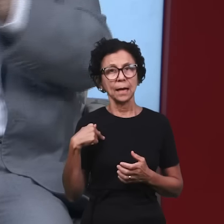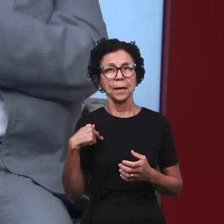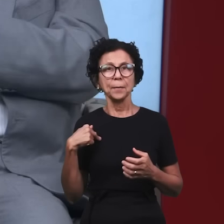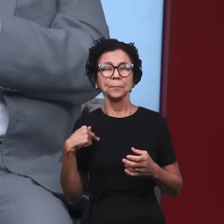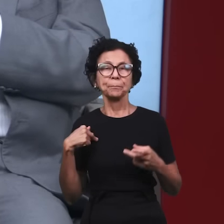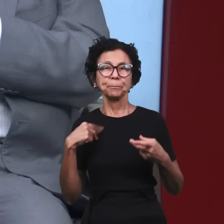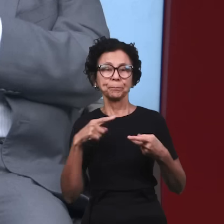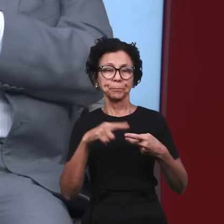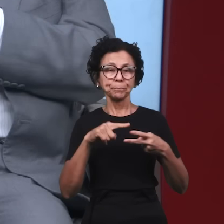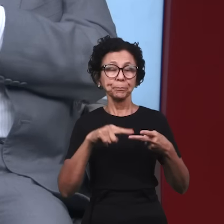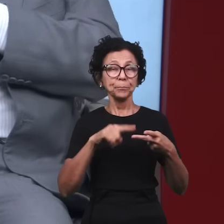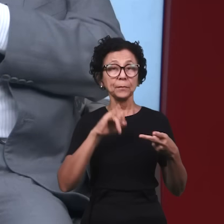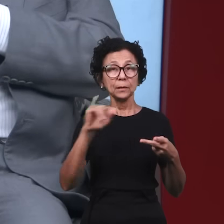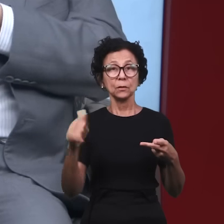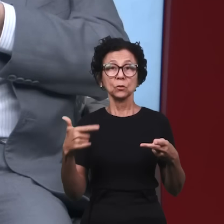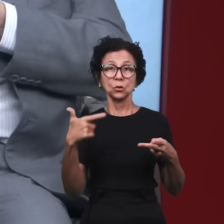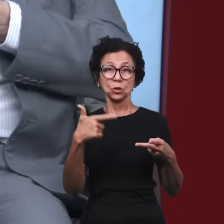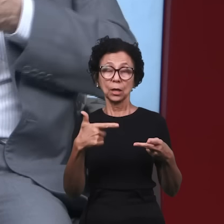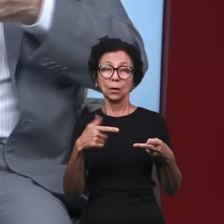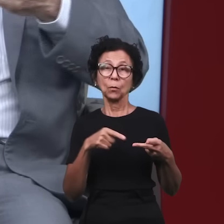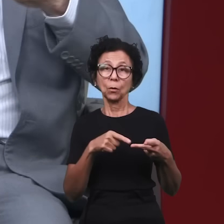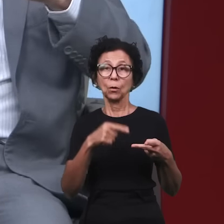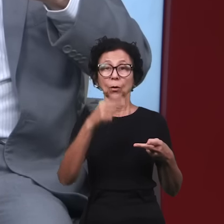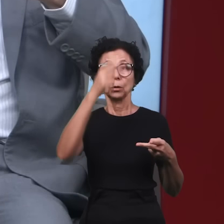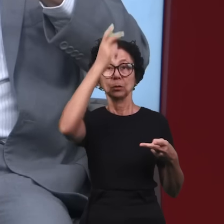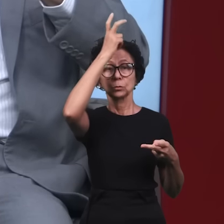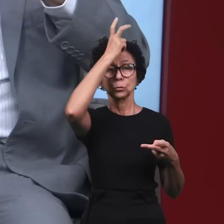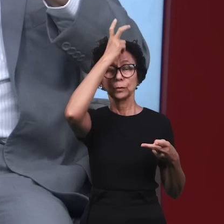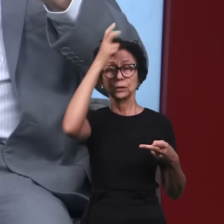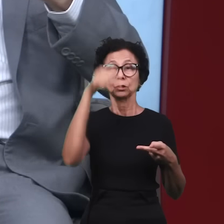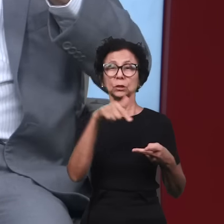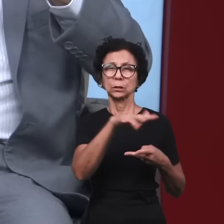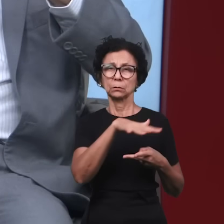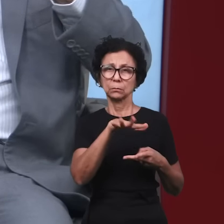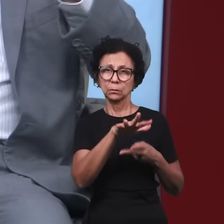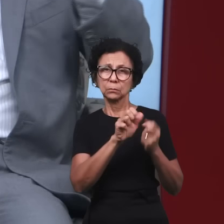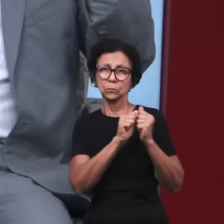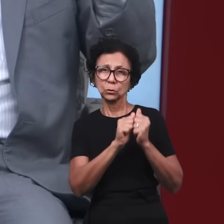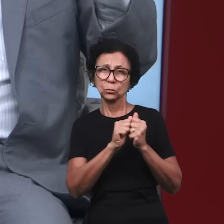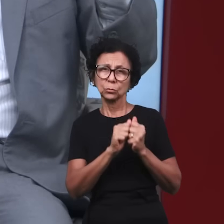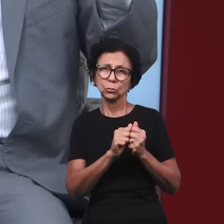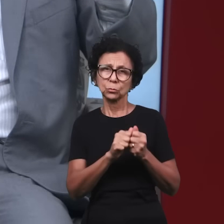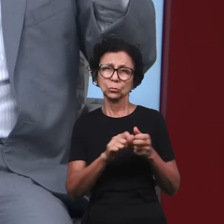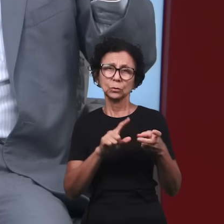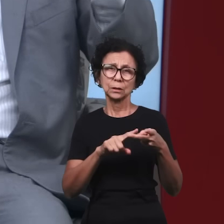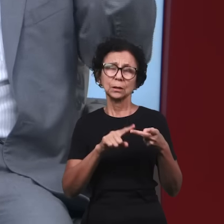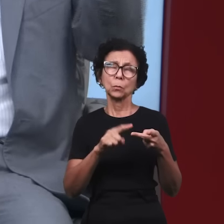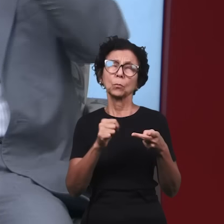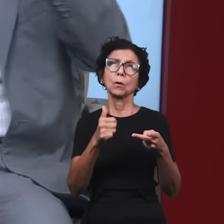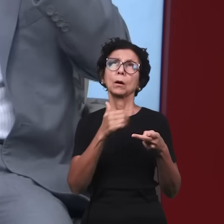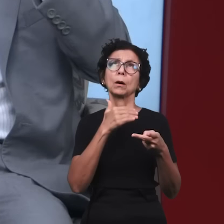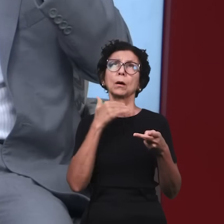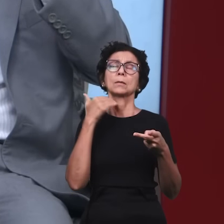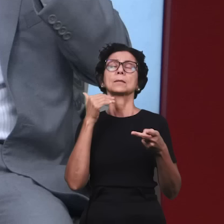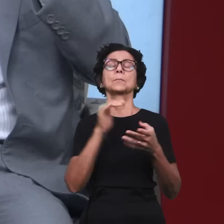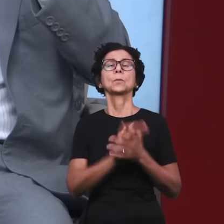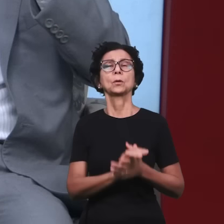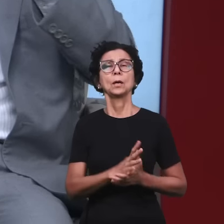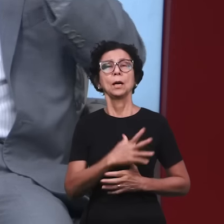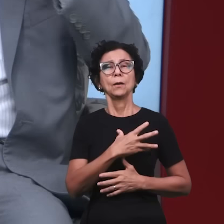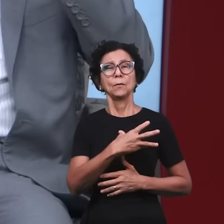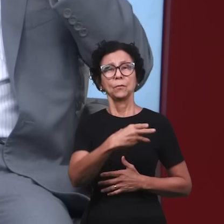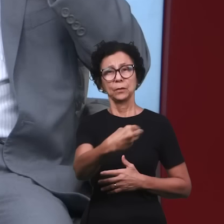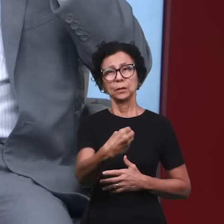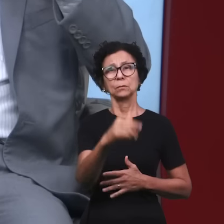no Egito com José e que Jacó estava próximo à sua morte, chamou os filhos para